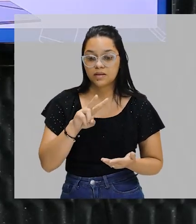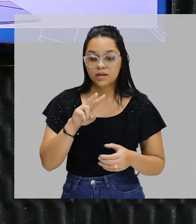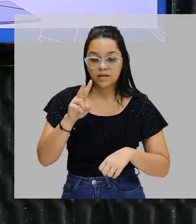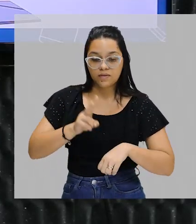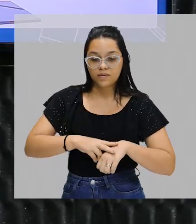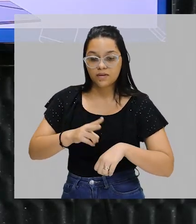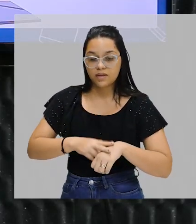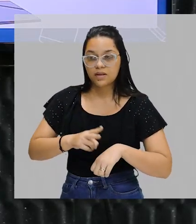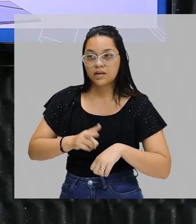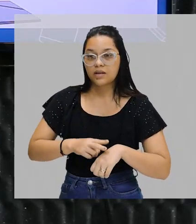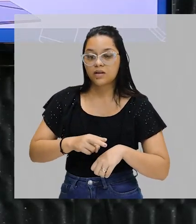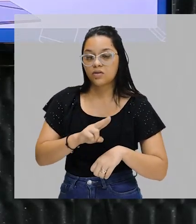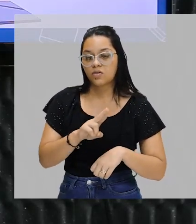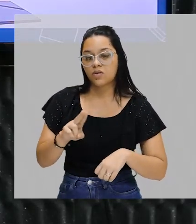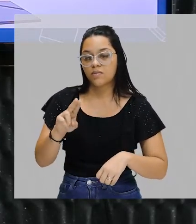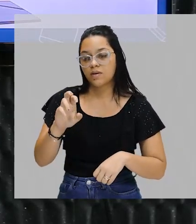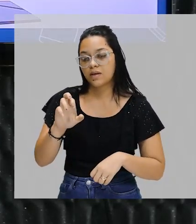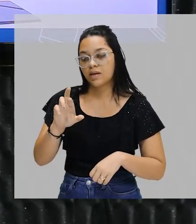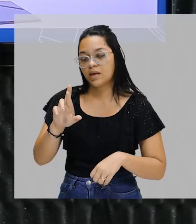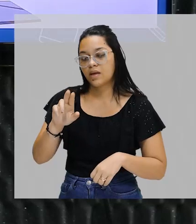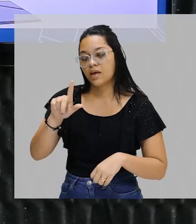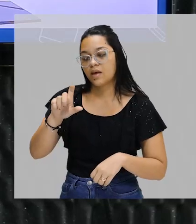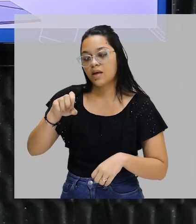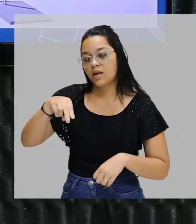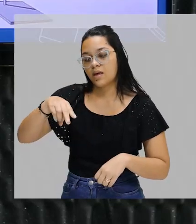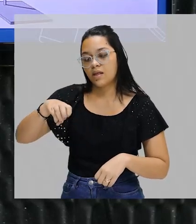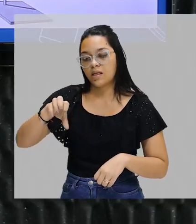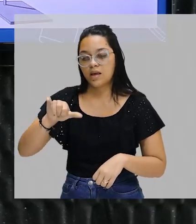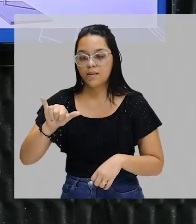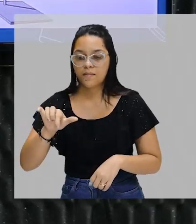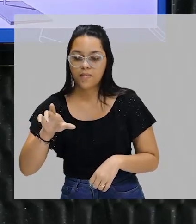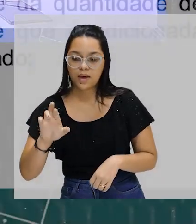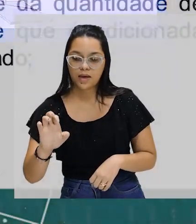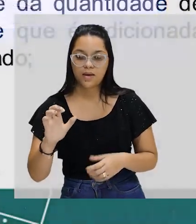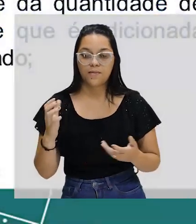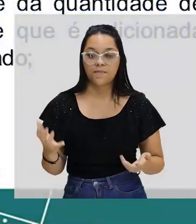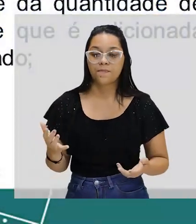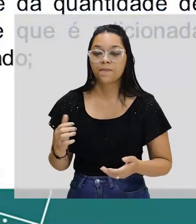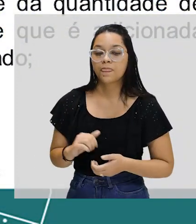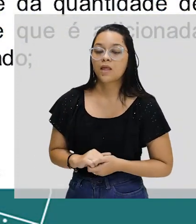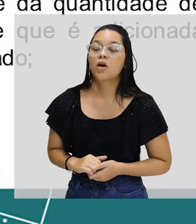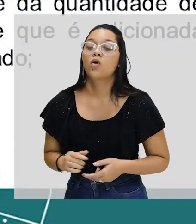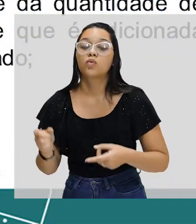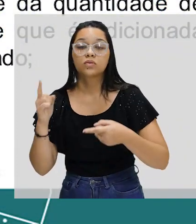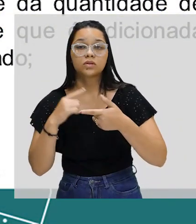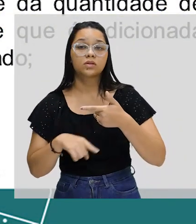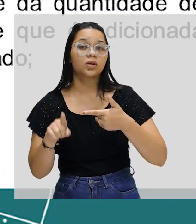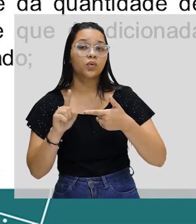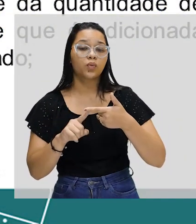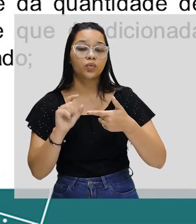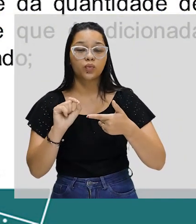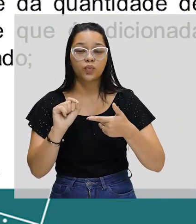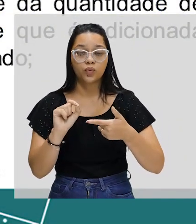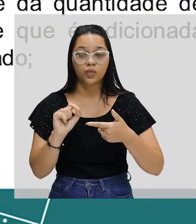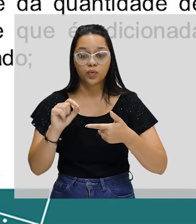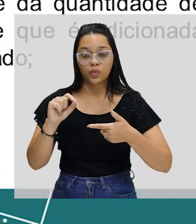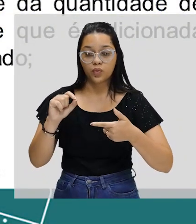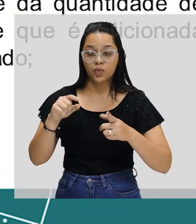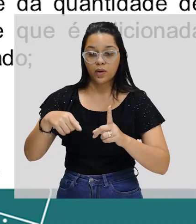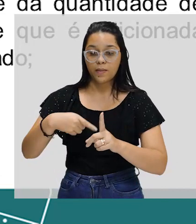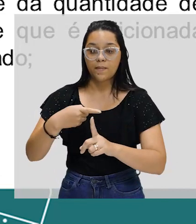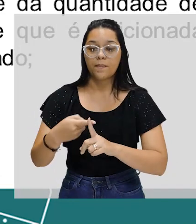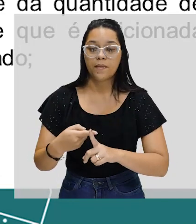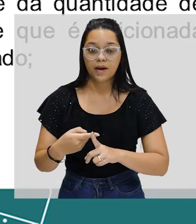que chamamos de Erlenmeyer, tá certo? O segundo passo, adiciona-se